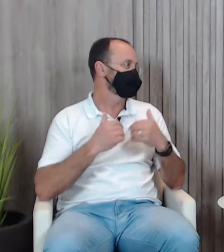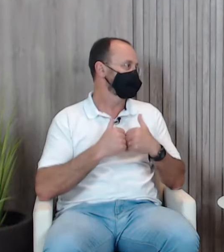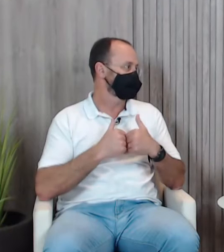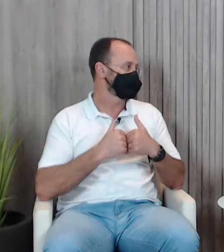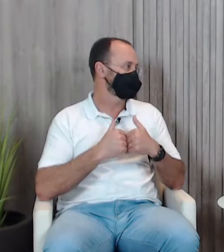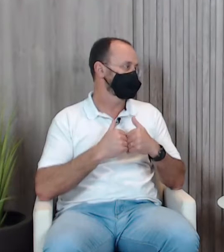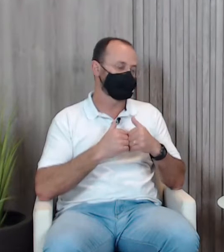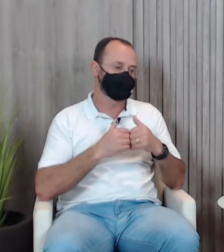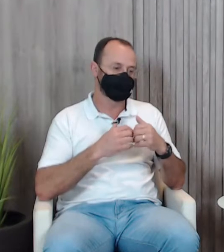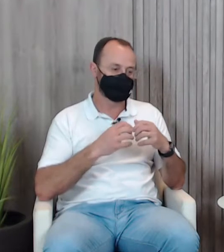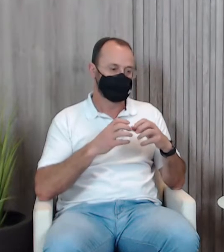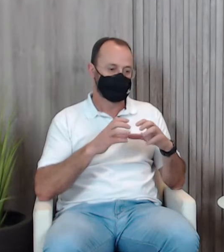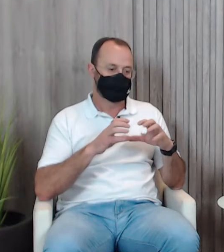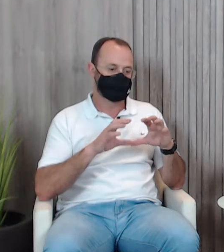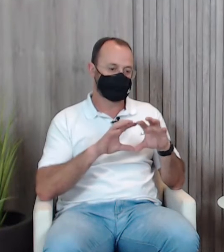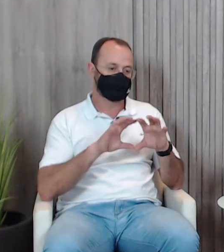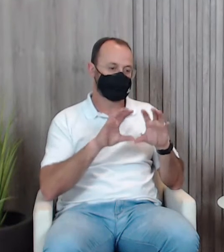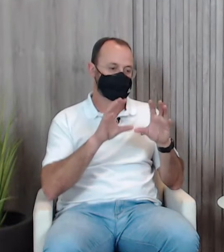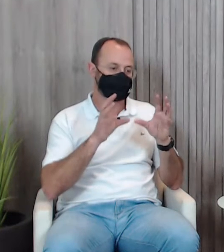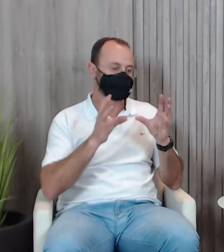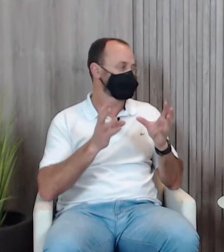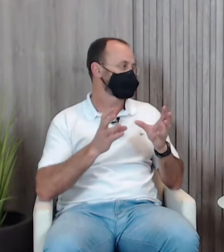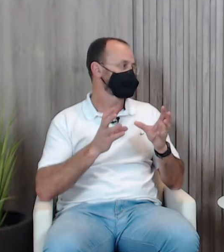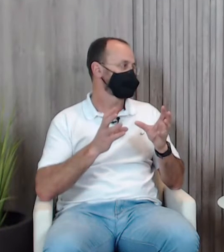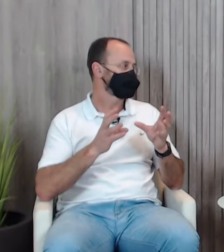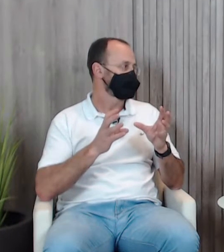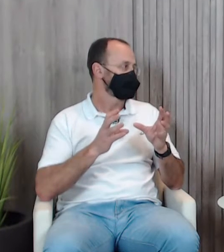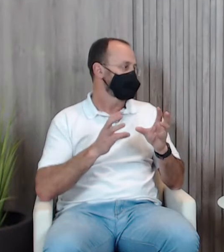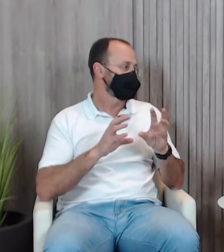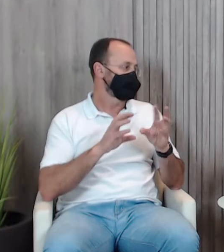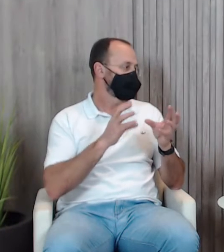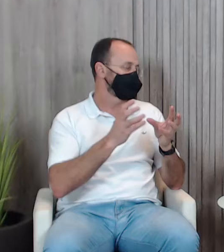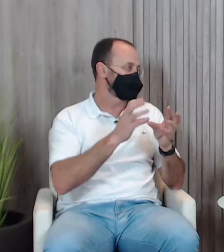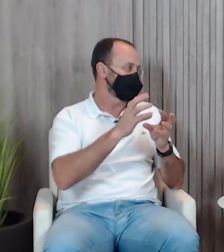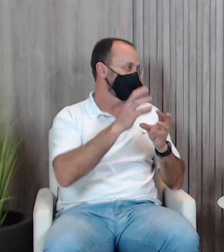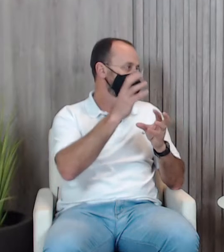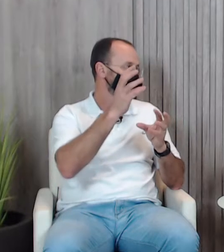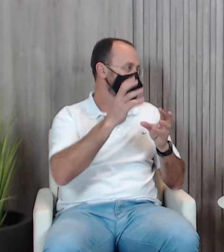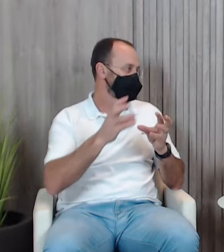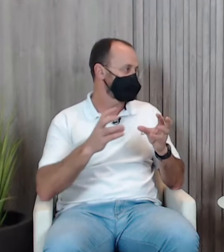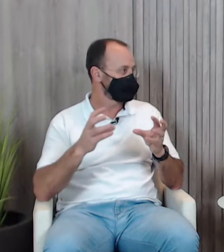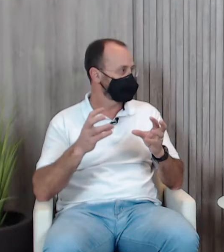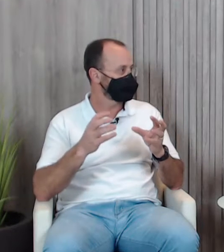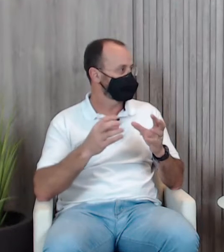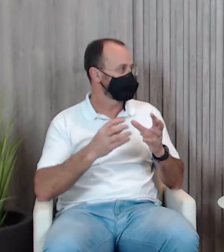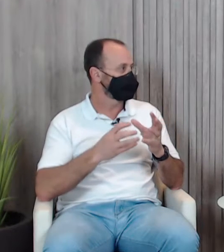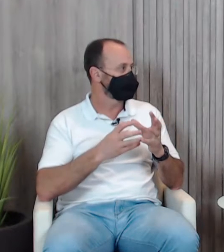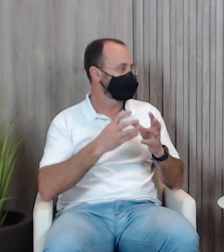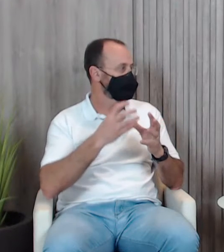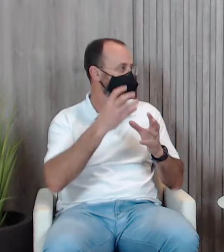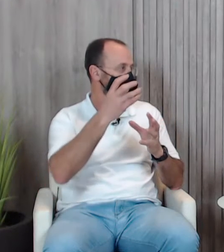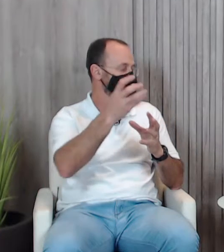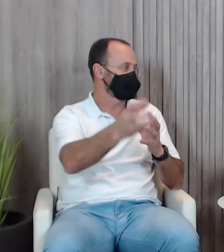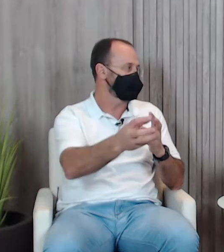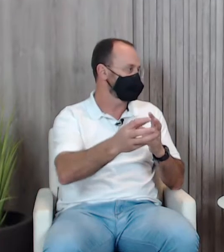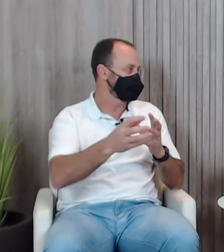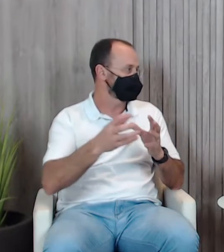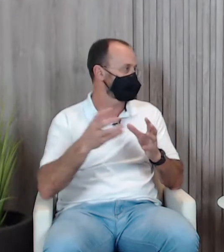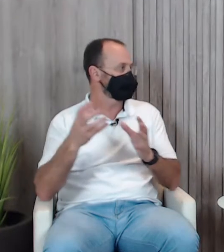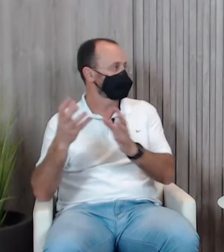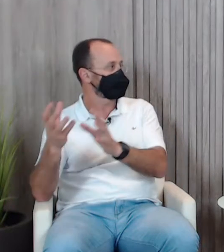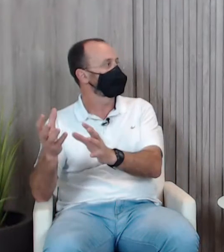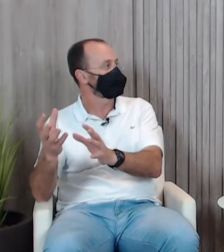foi um pedido inclusive dos alunos, a gente está organizando os professores e quem vai trabalhar aqui temática e a gente vai ofertar agora as